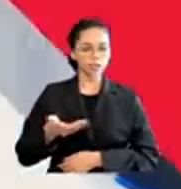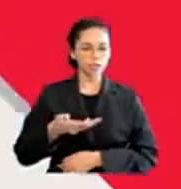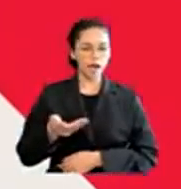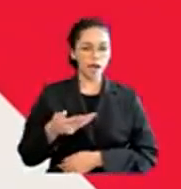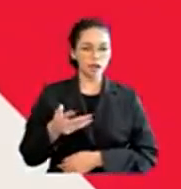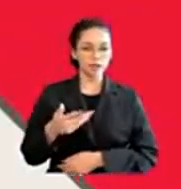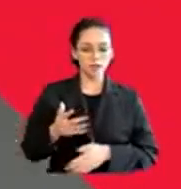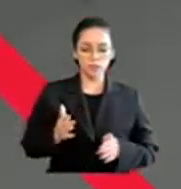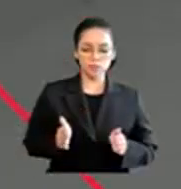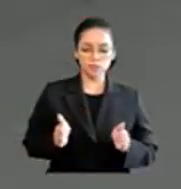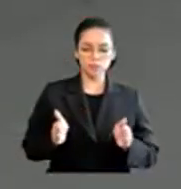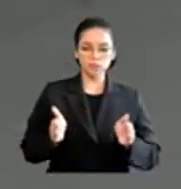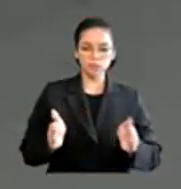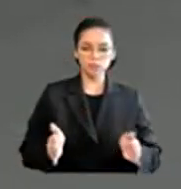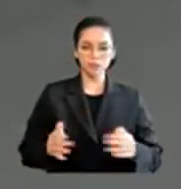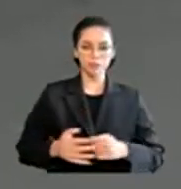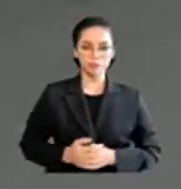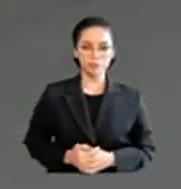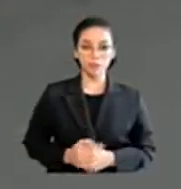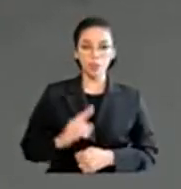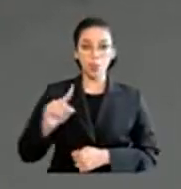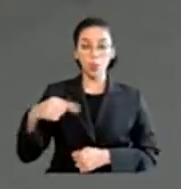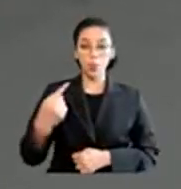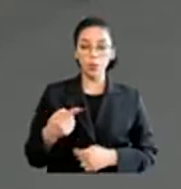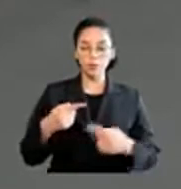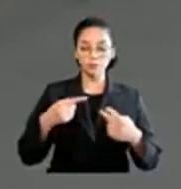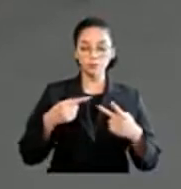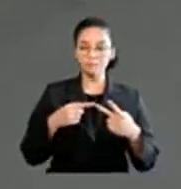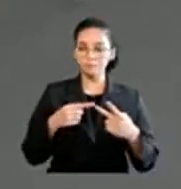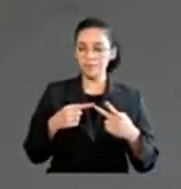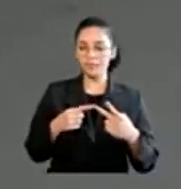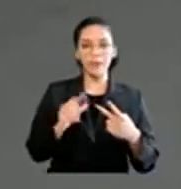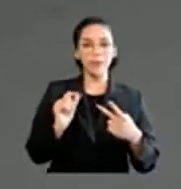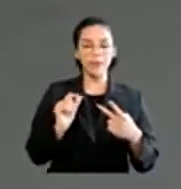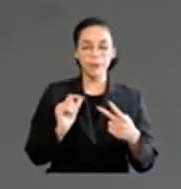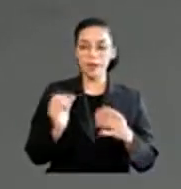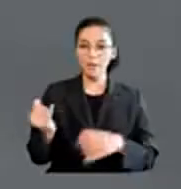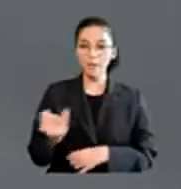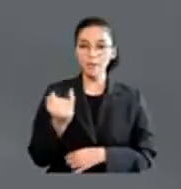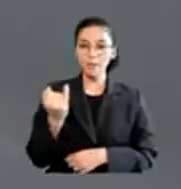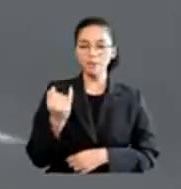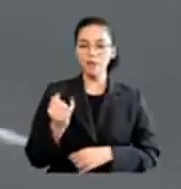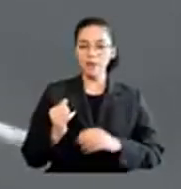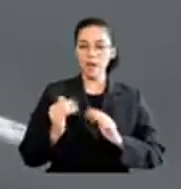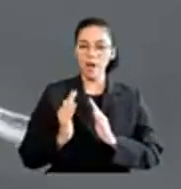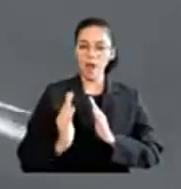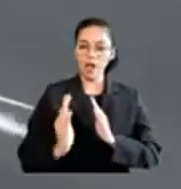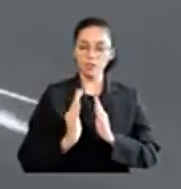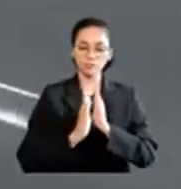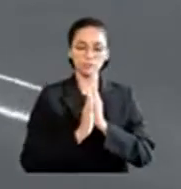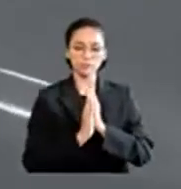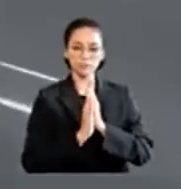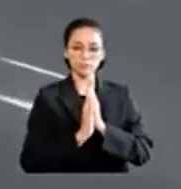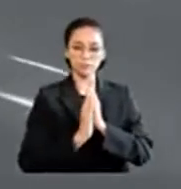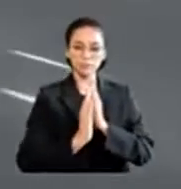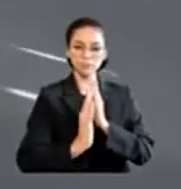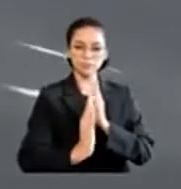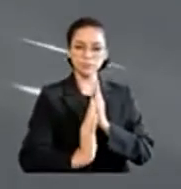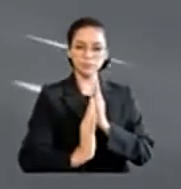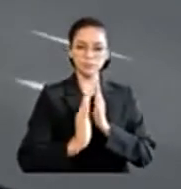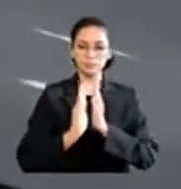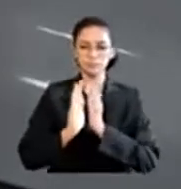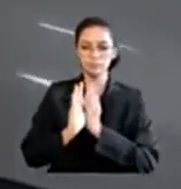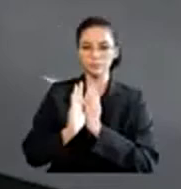de carregamento. Outro ponto de destaque do novo Fiat Scudo é sua porta deslizante, que permite o acesso à carga